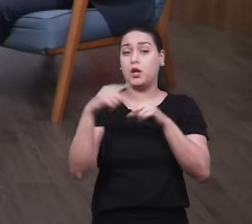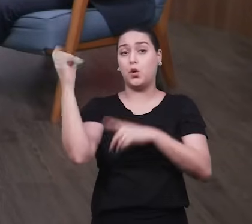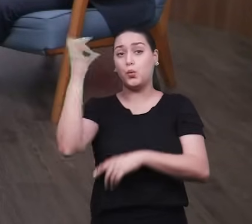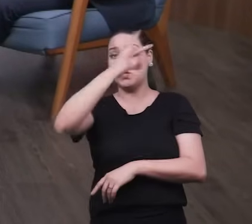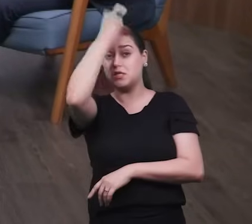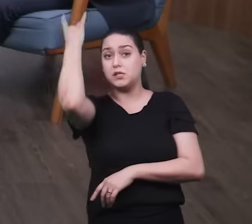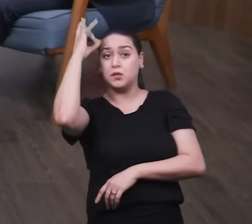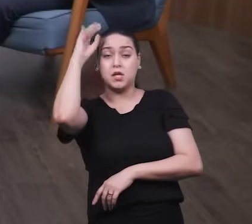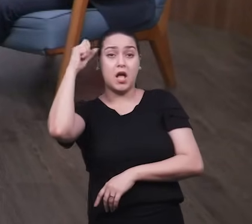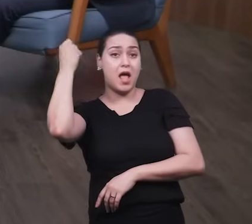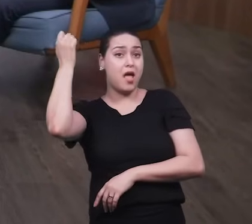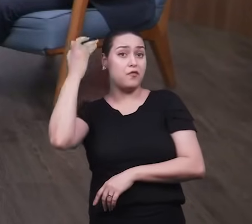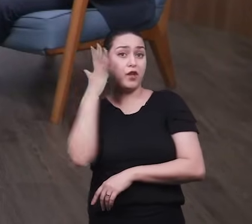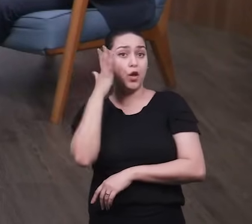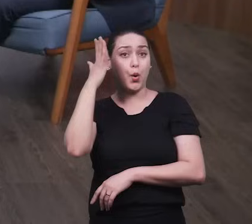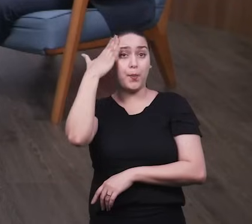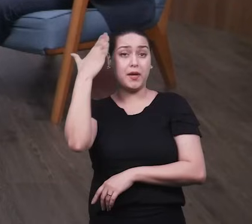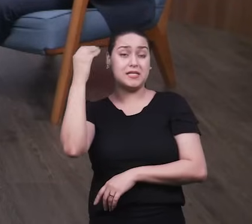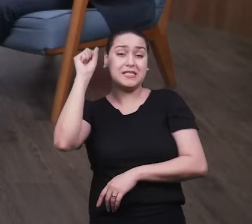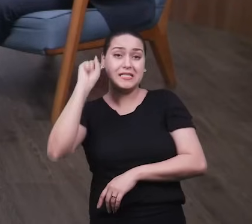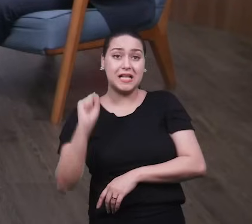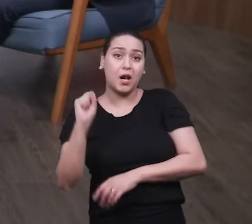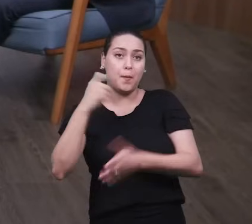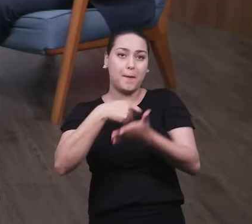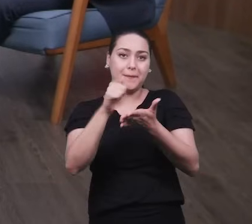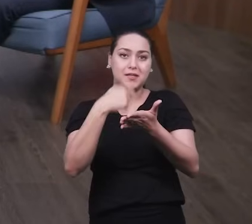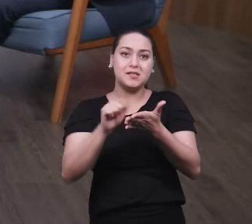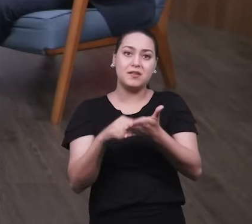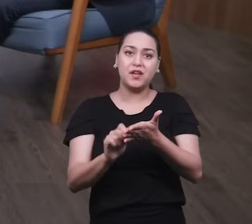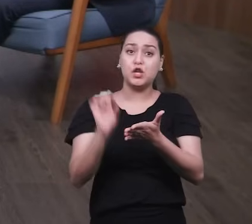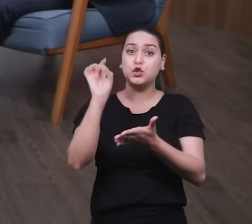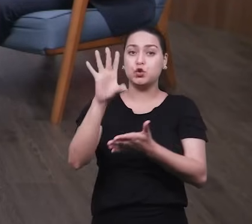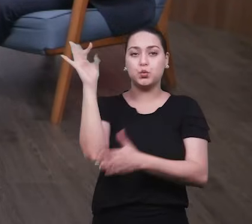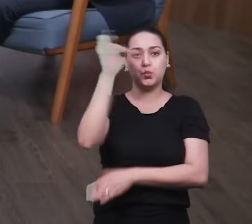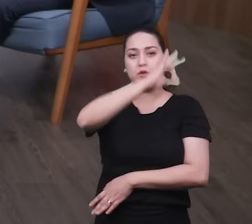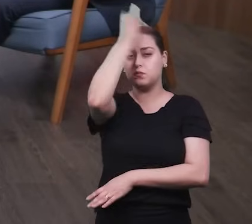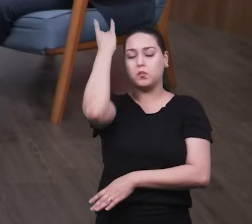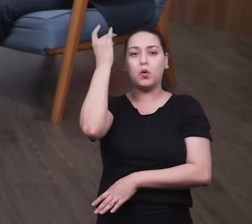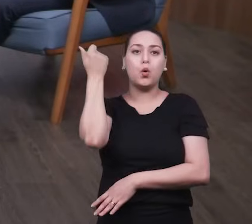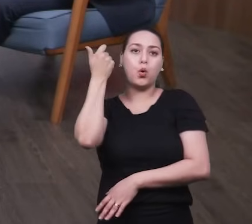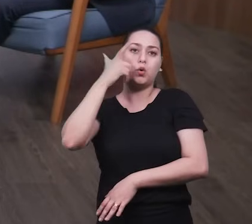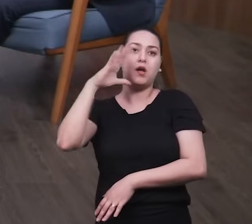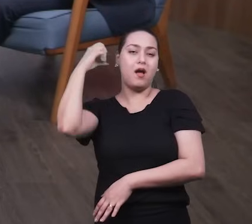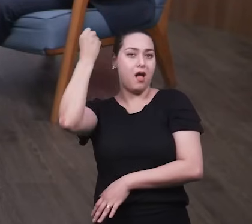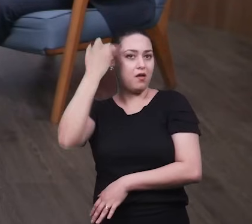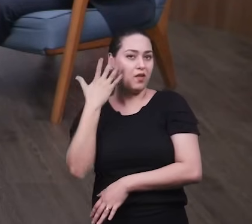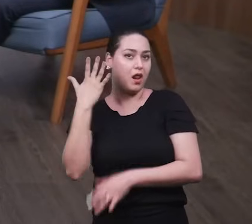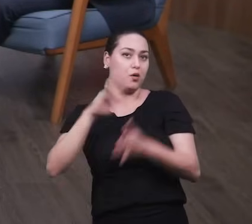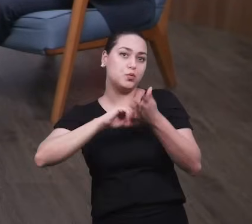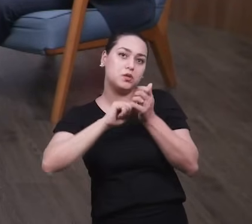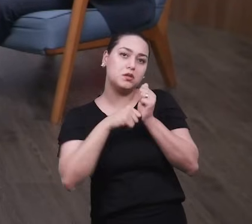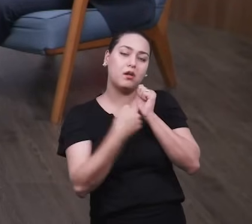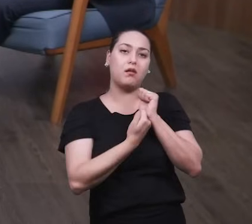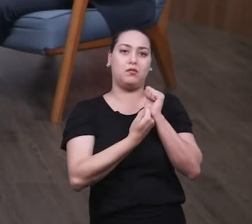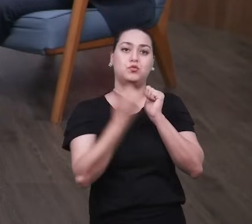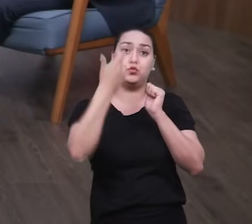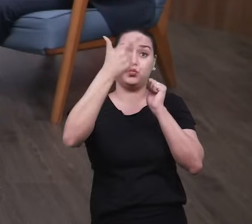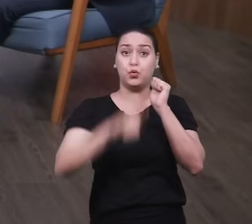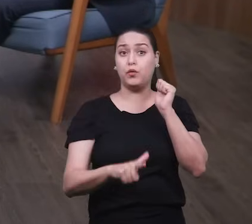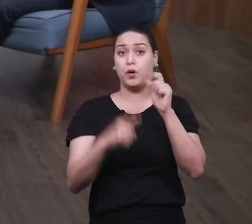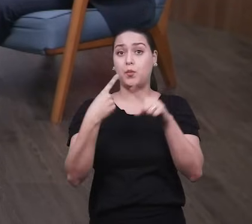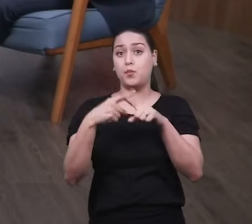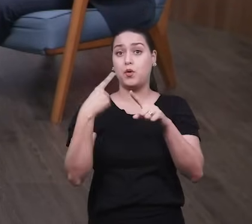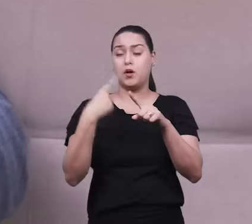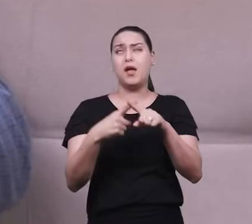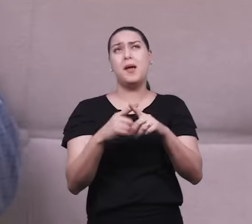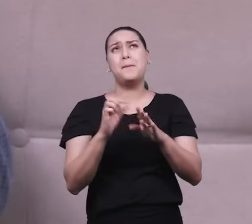para escrever. Então só ele pode revelar o que está por trás da inspiração. Né? Porque